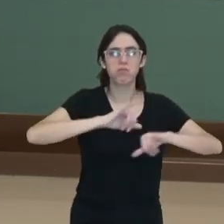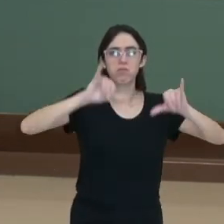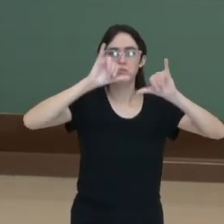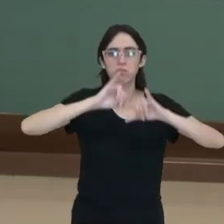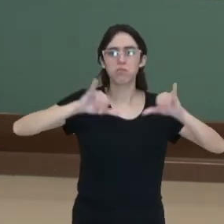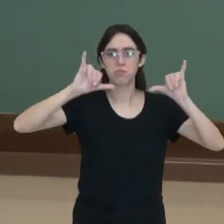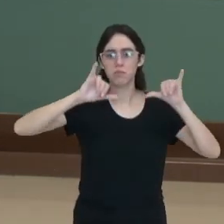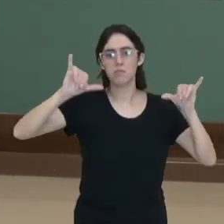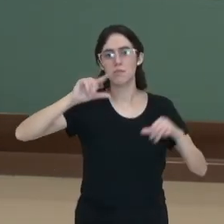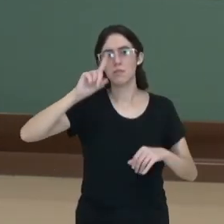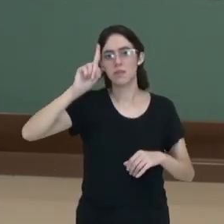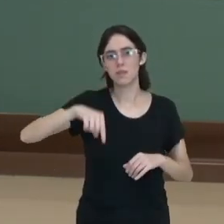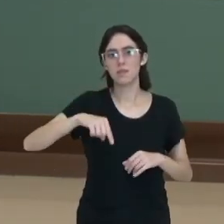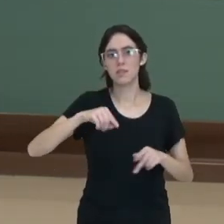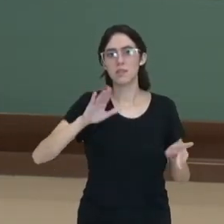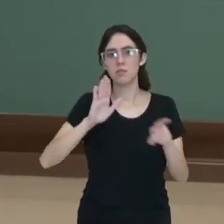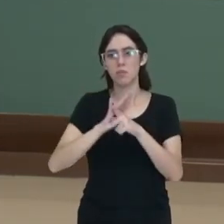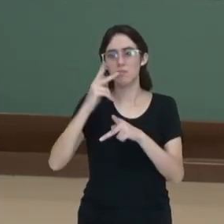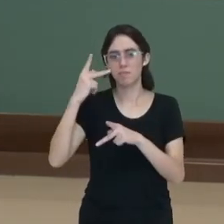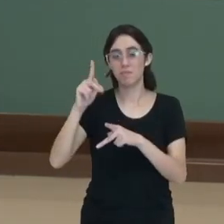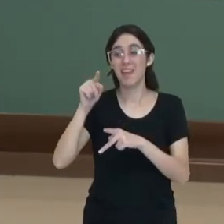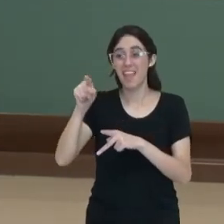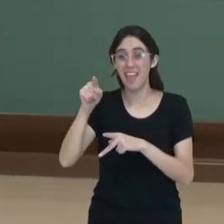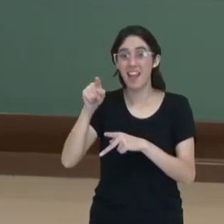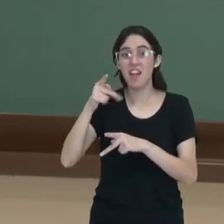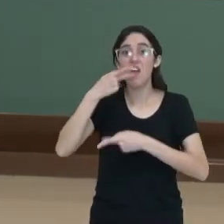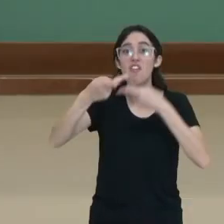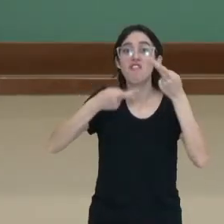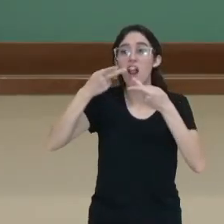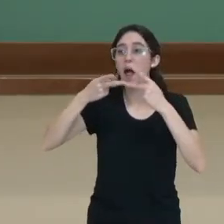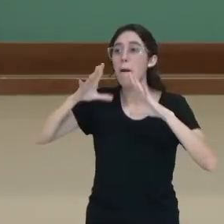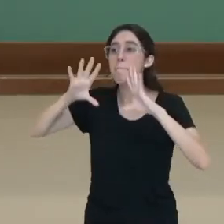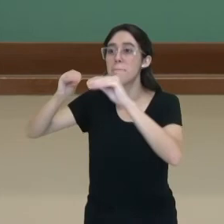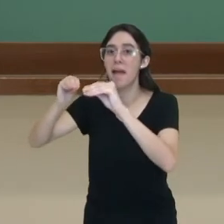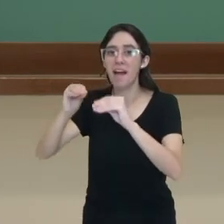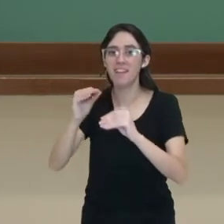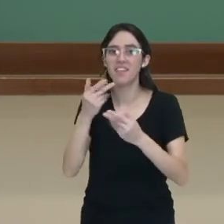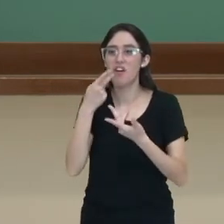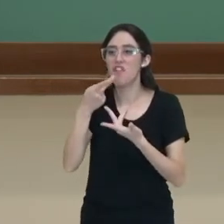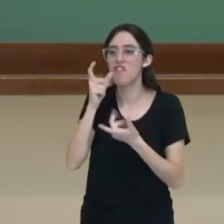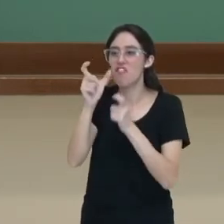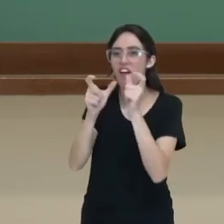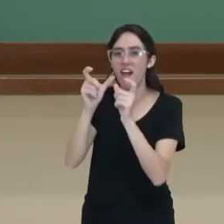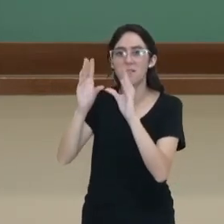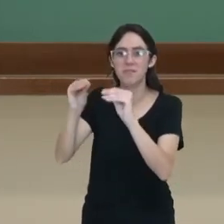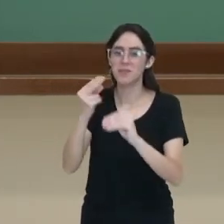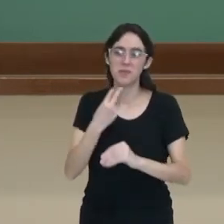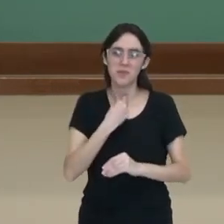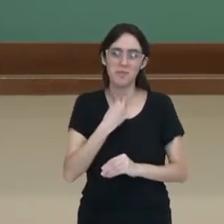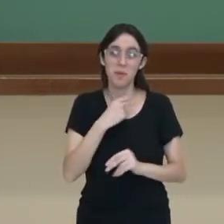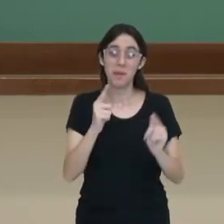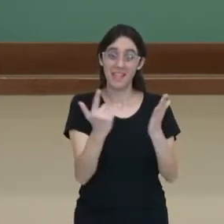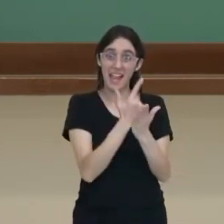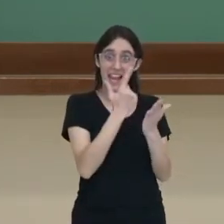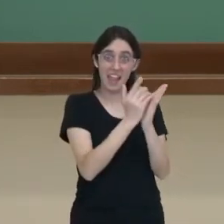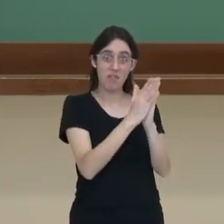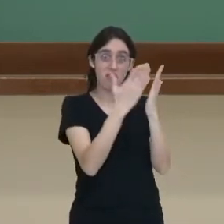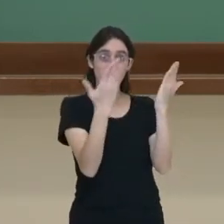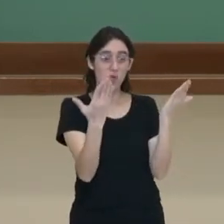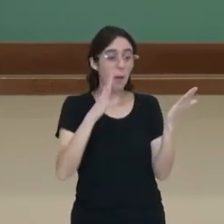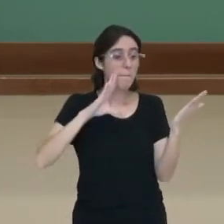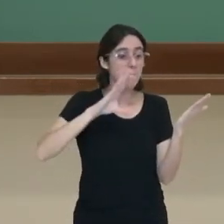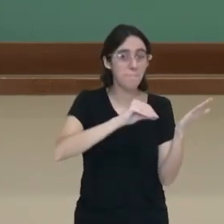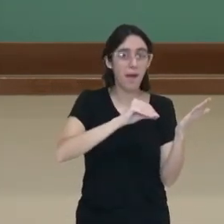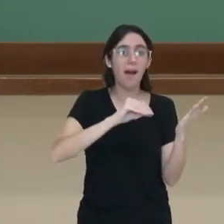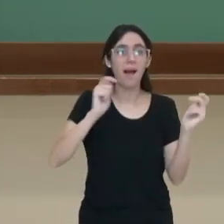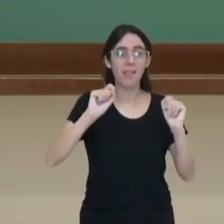profeta Maomé, é impossível você pegar, é uma fonte imaterial. O livro, o Alcorão, você pega, é um livro sagrado,